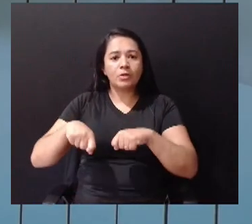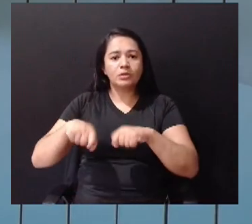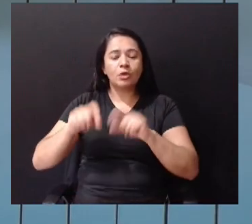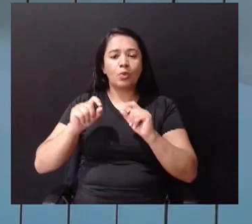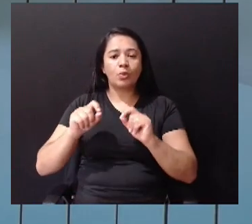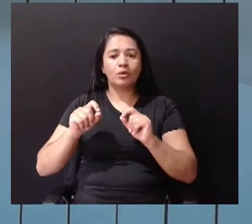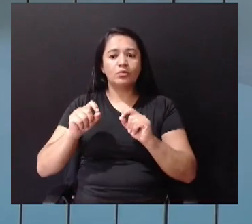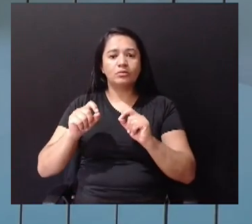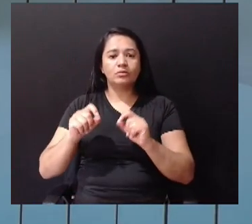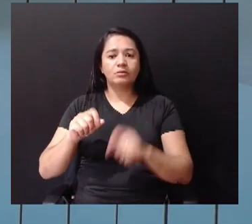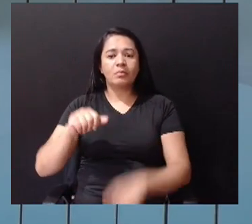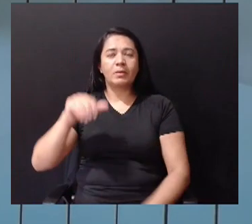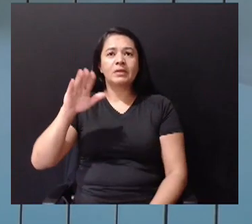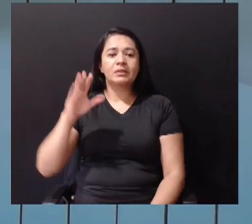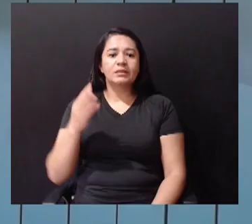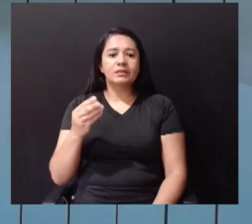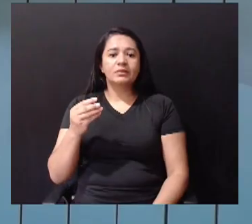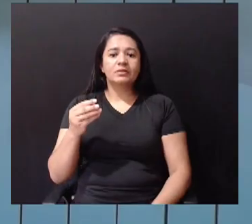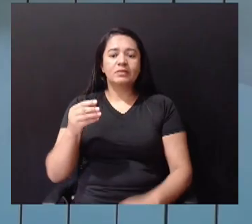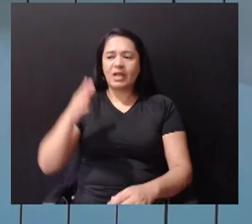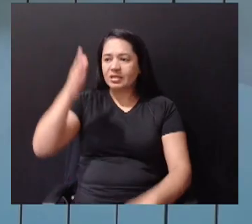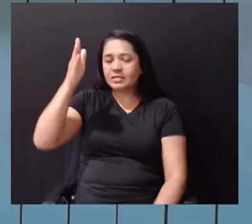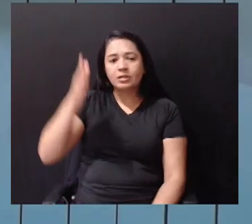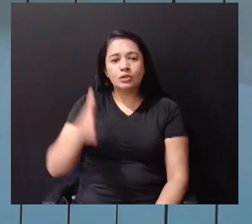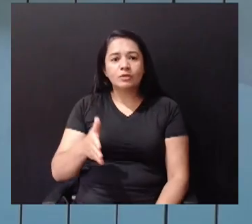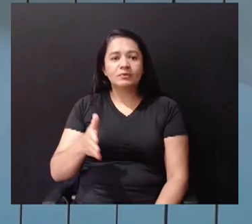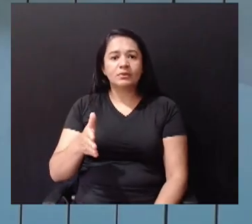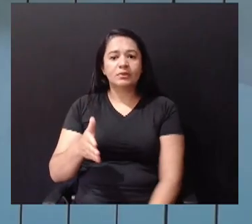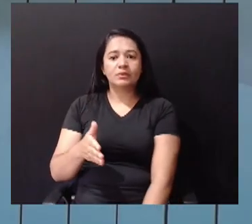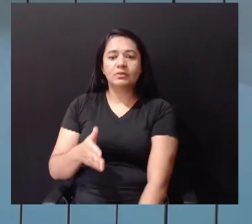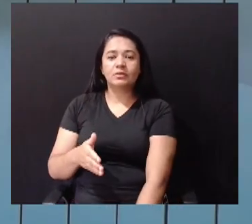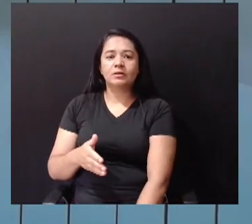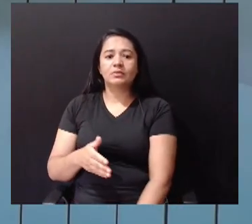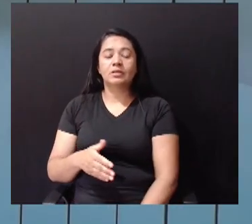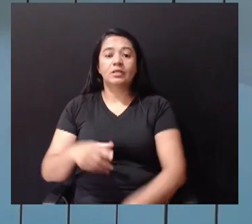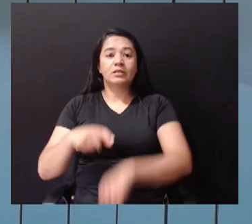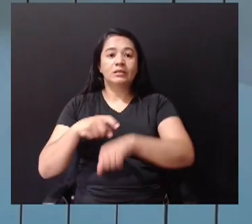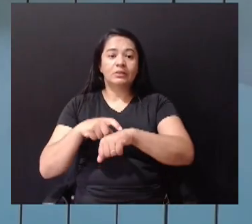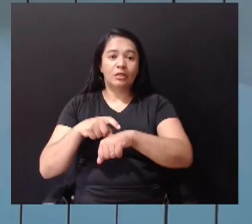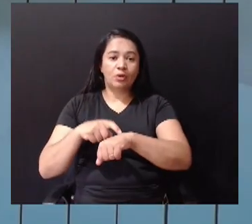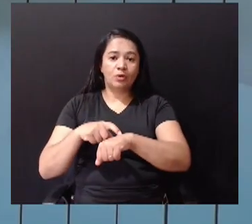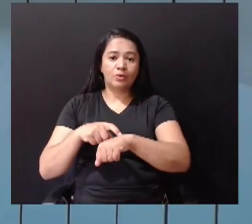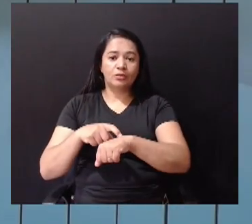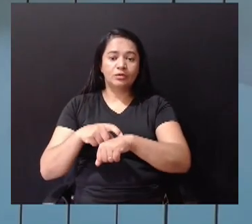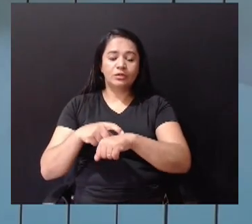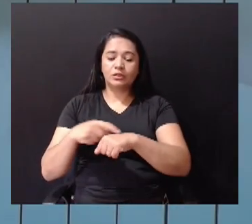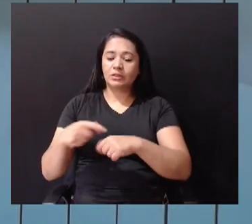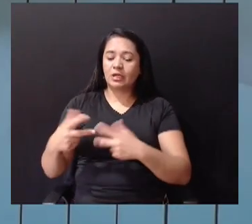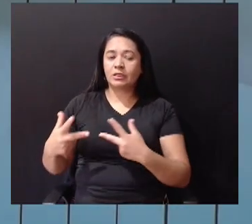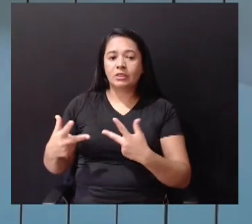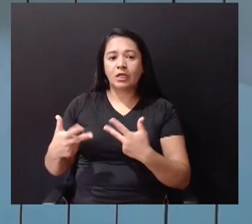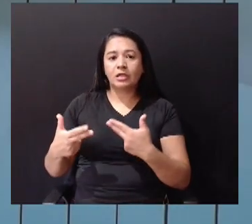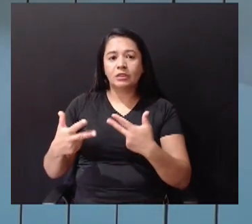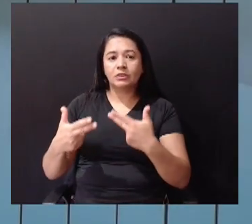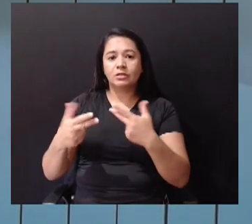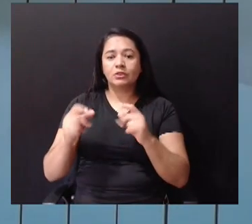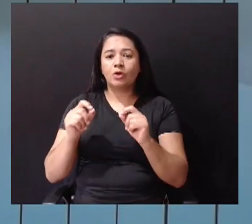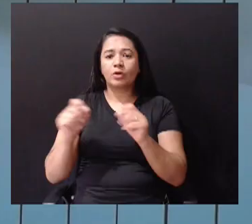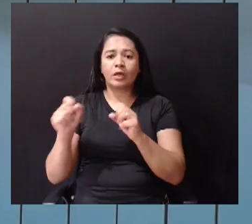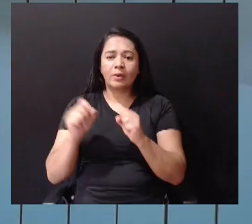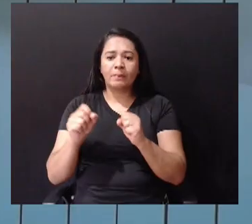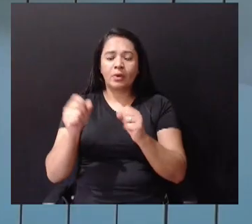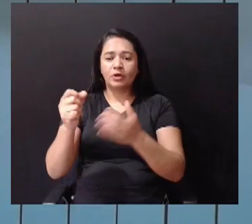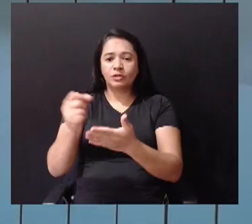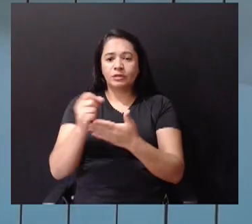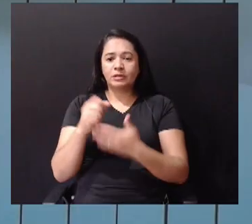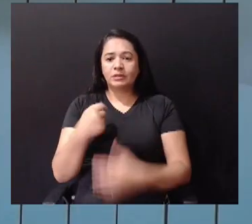mais de assertividade na hora da cirurgia? O que o senhor pode trazer para a gente de novo